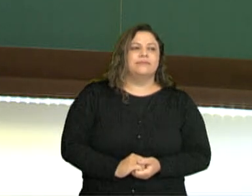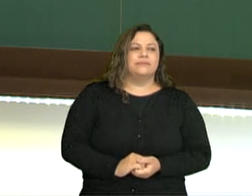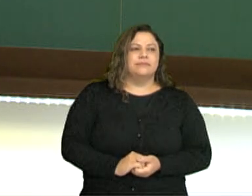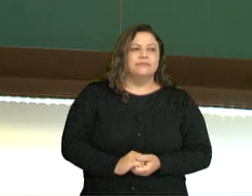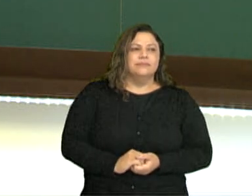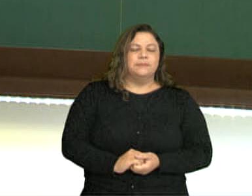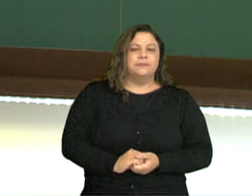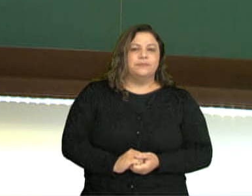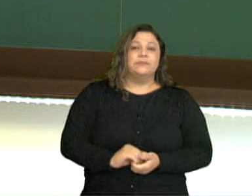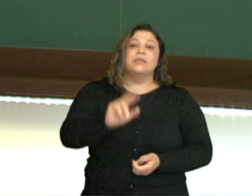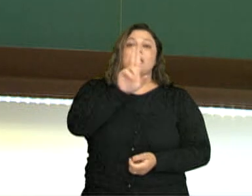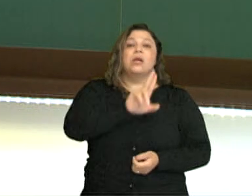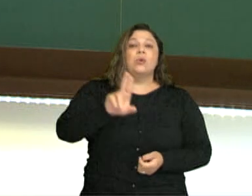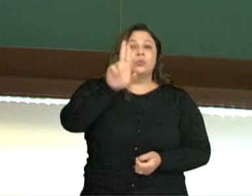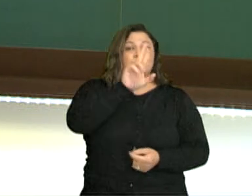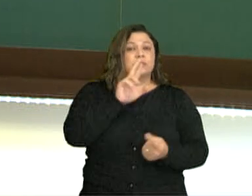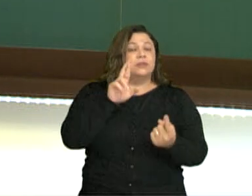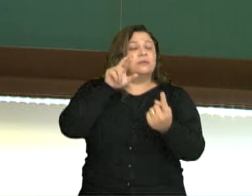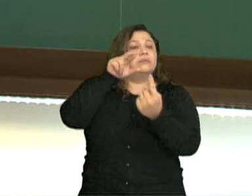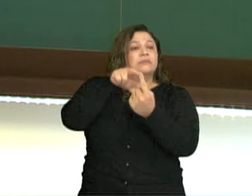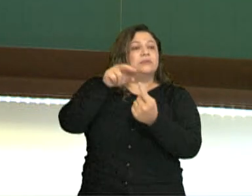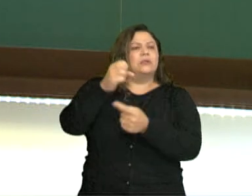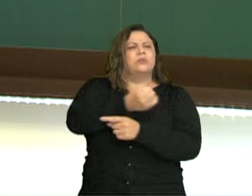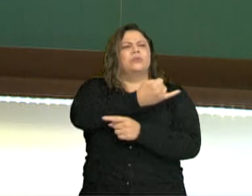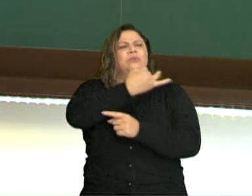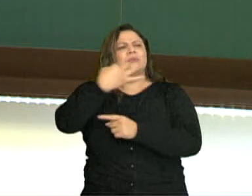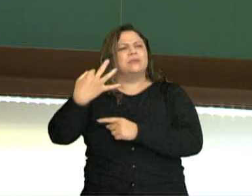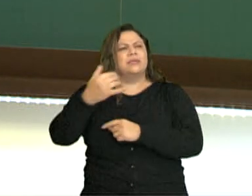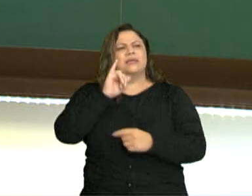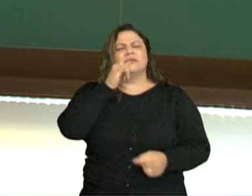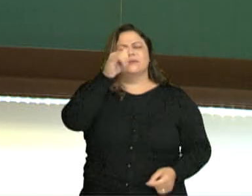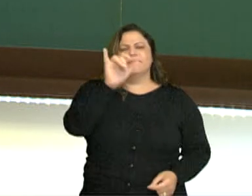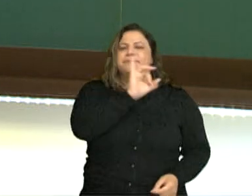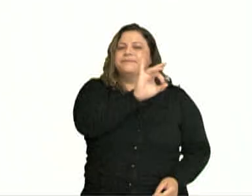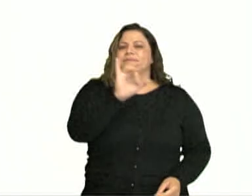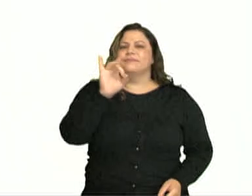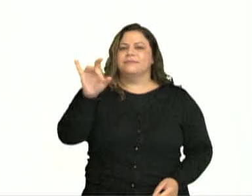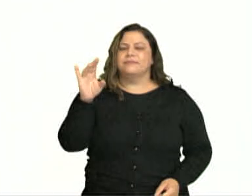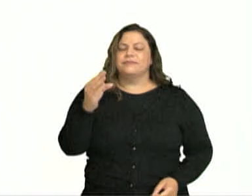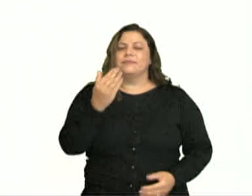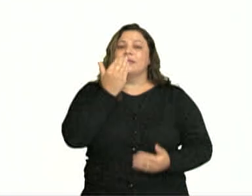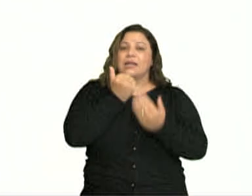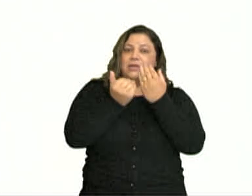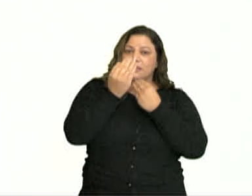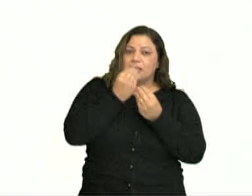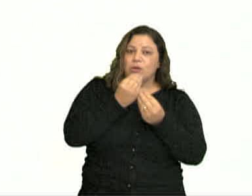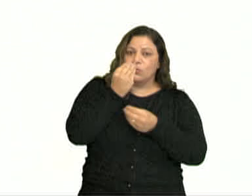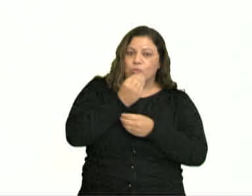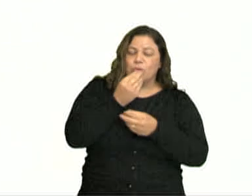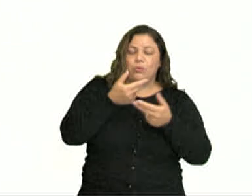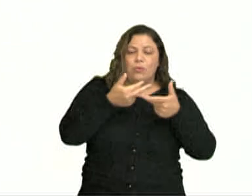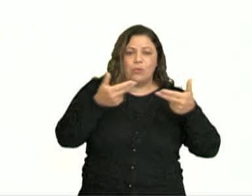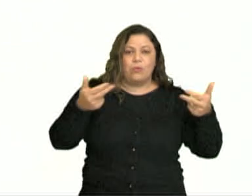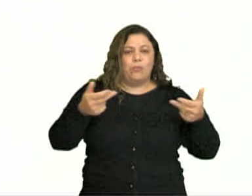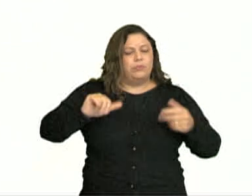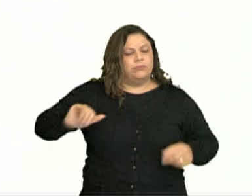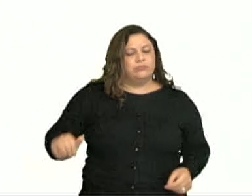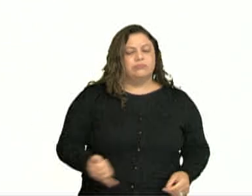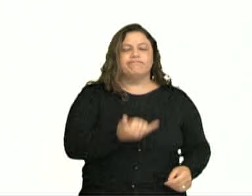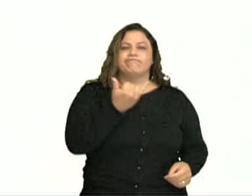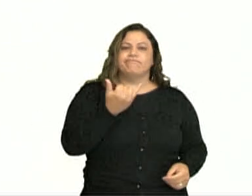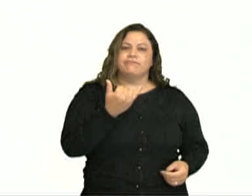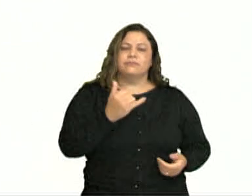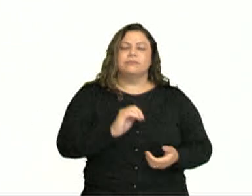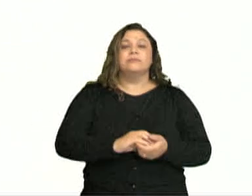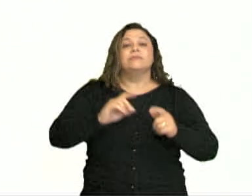Geralmente é utilizada para se referir à quantidade de energia que cada alimento fornece ao organismo se for totalmente aproveitado.